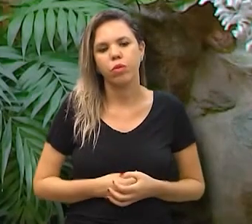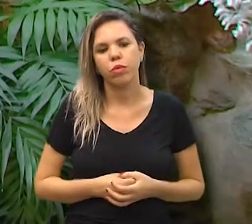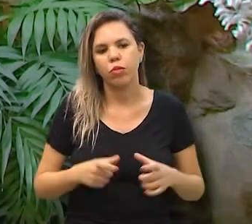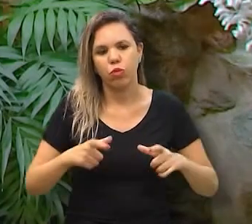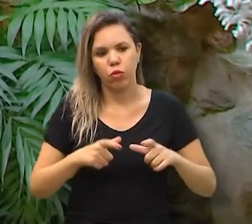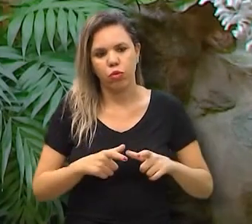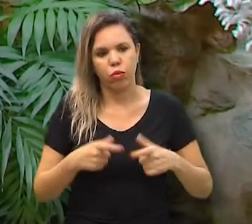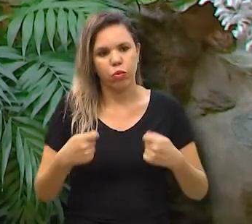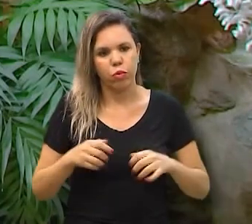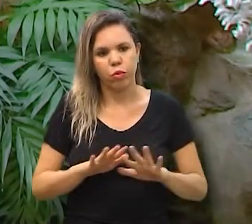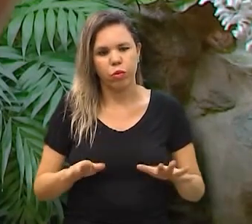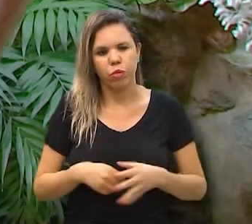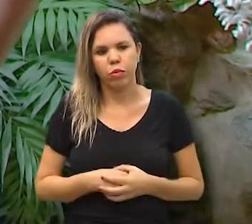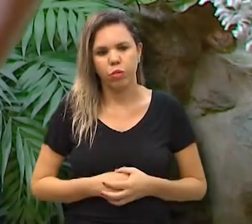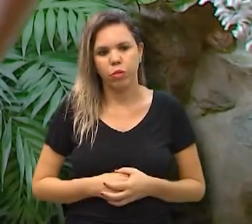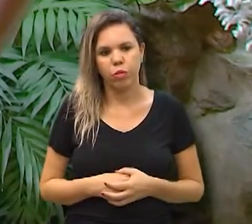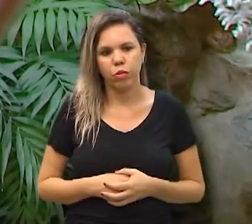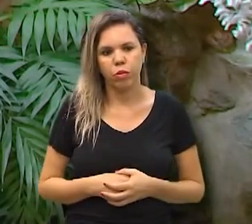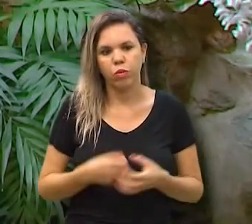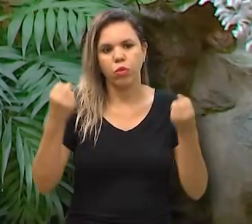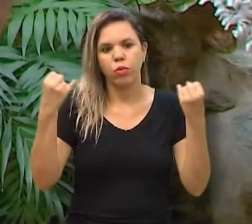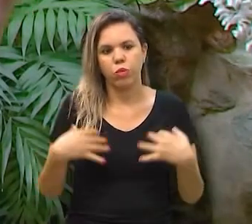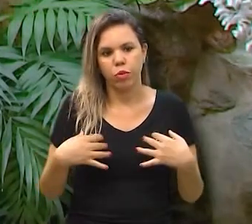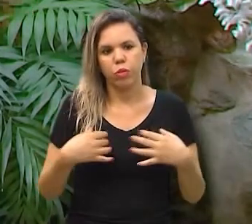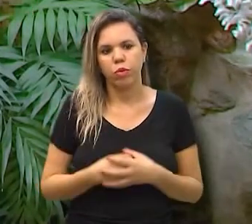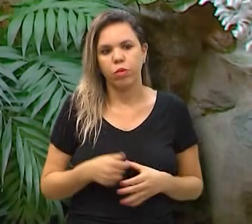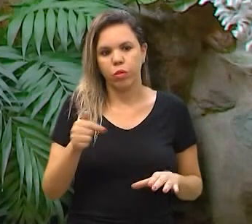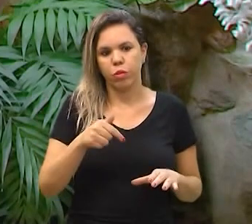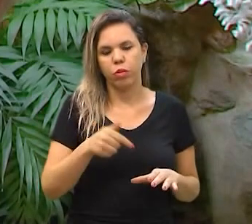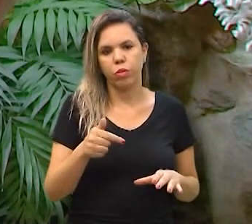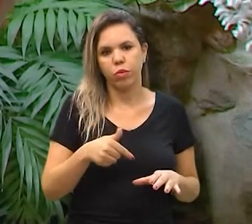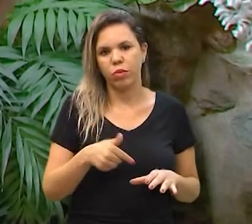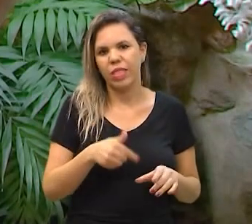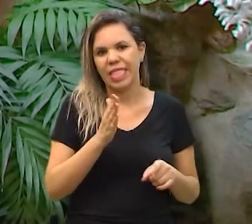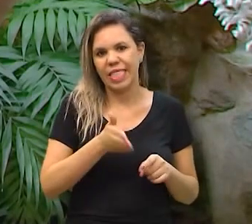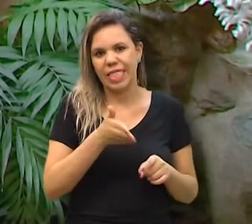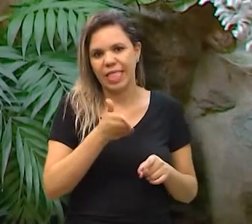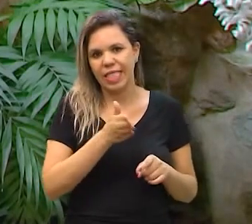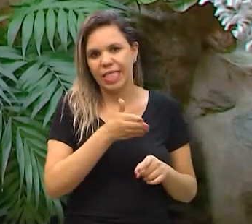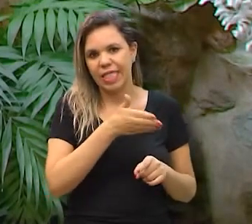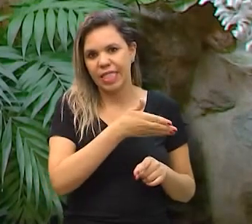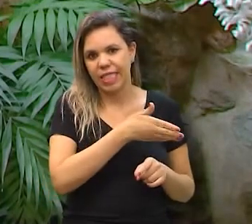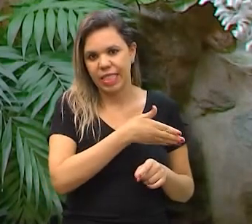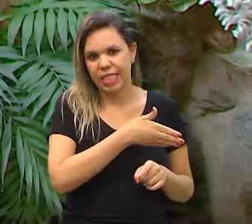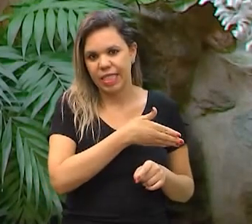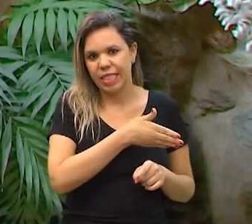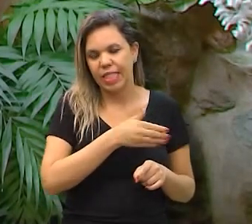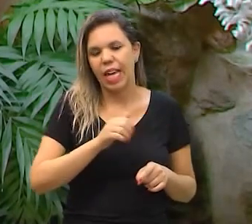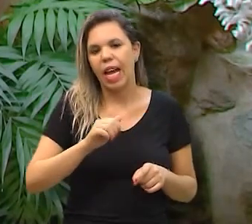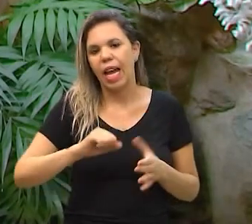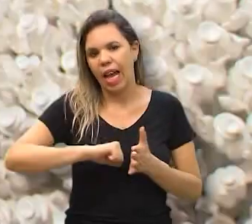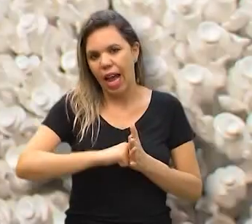complementar o nosso prato que nem precisa. E chefe, explica pra gente, né? Aqui é tudo bem picadinho os ingredientes, né?